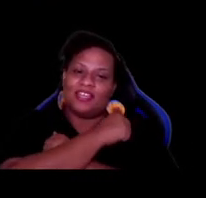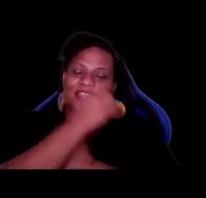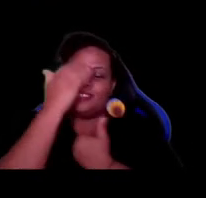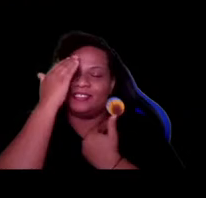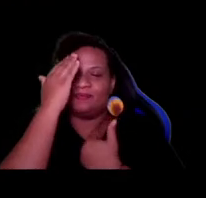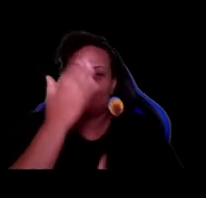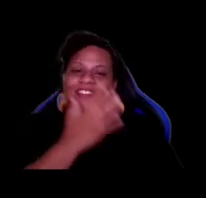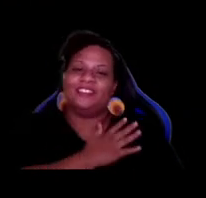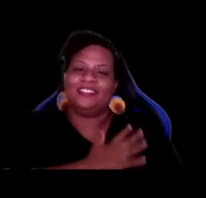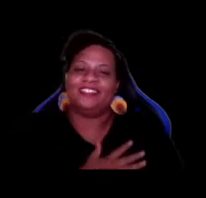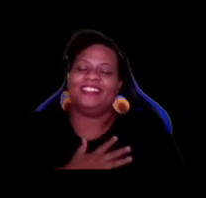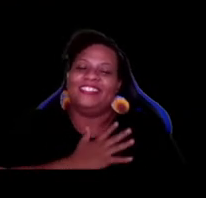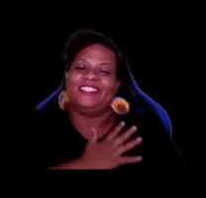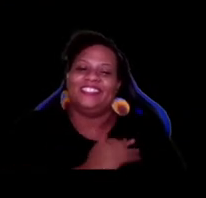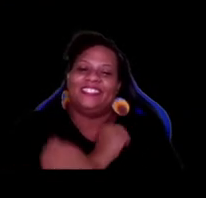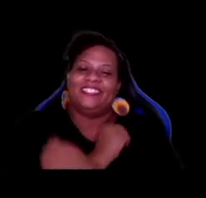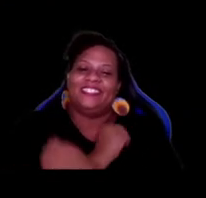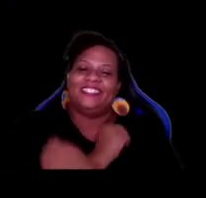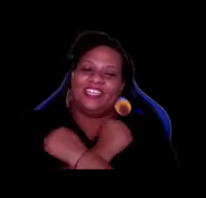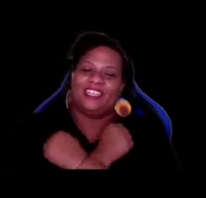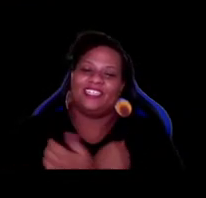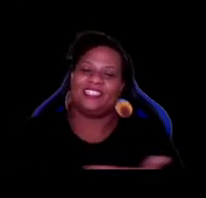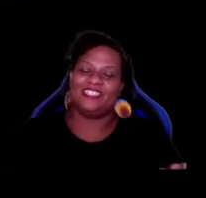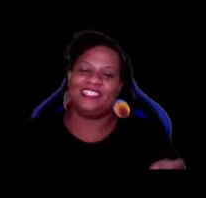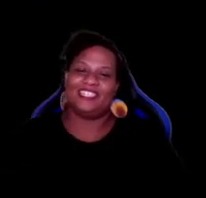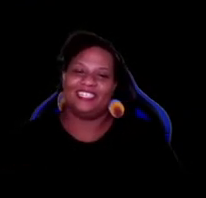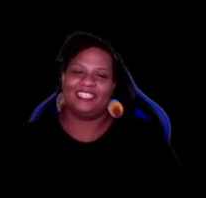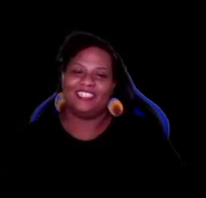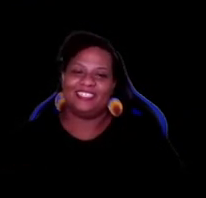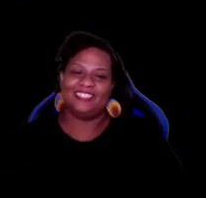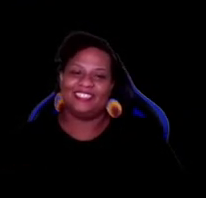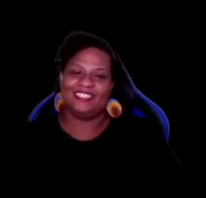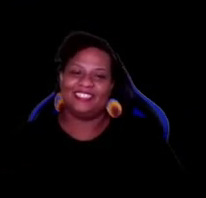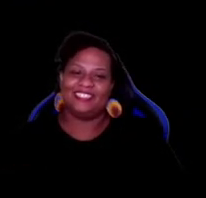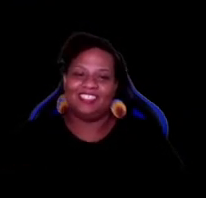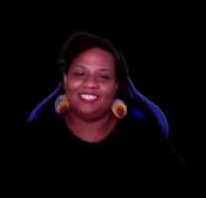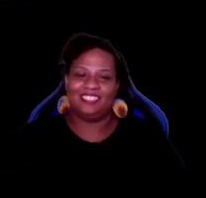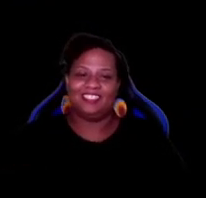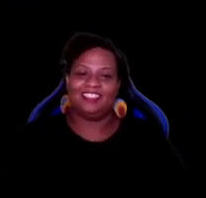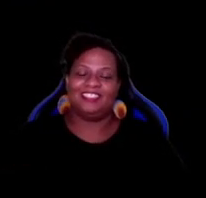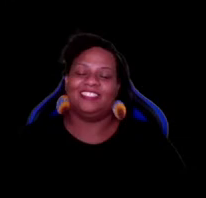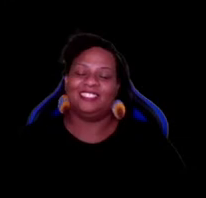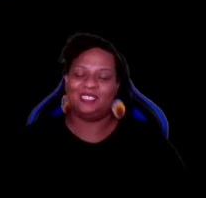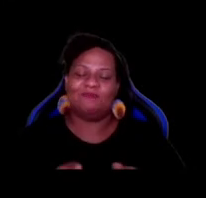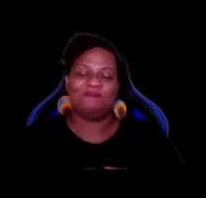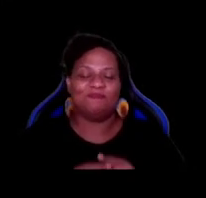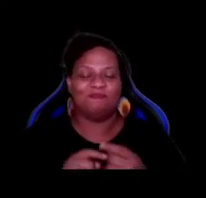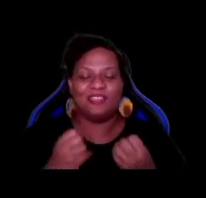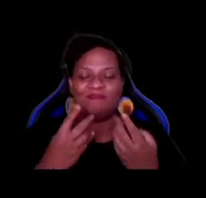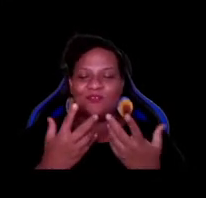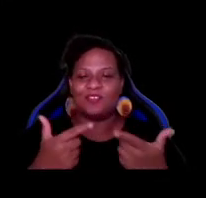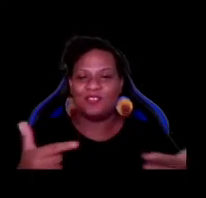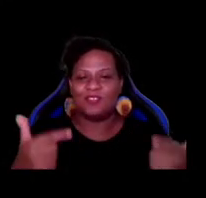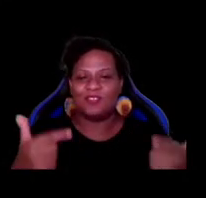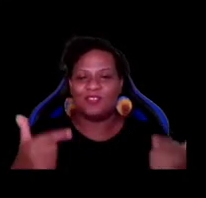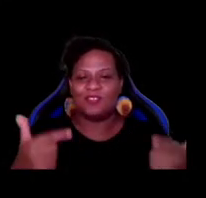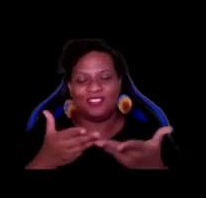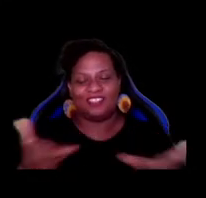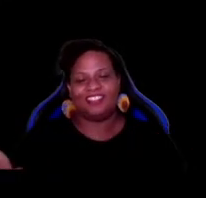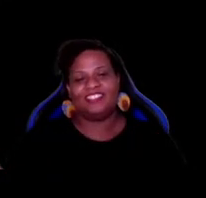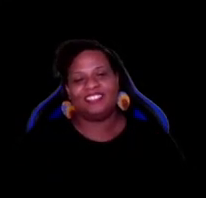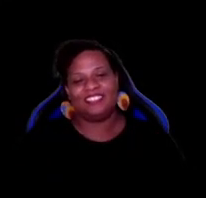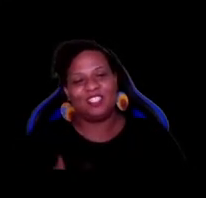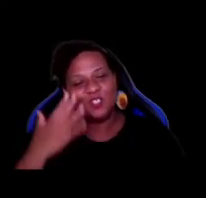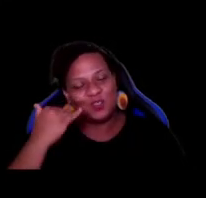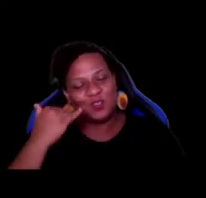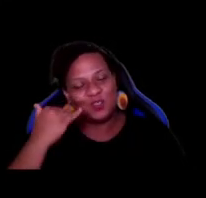Um grande abraço, um grande beijo para você também. Faço votos de muito sucesso também para você. E